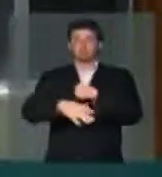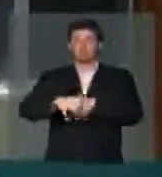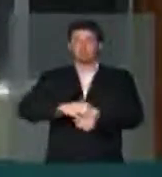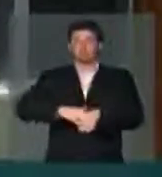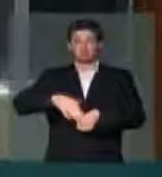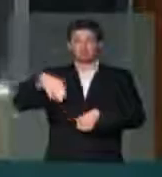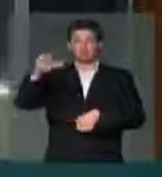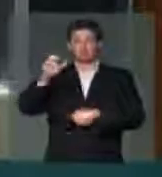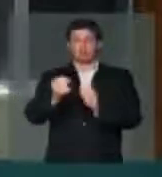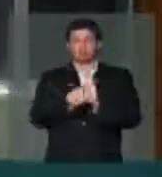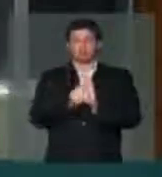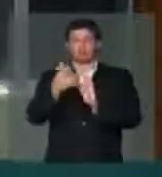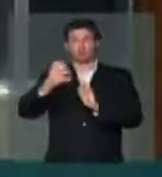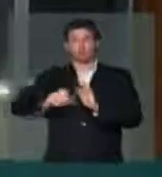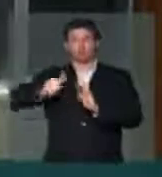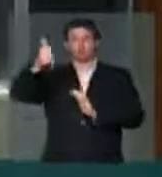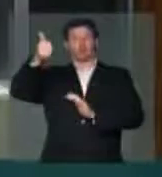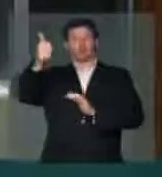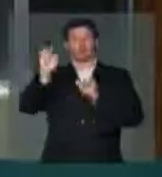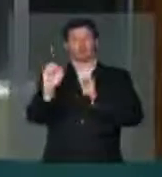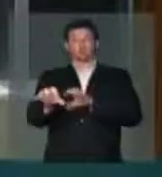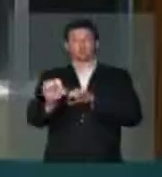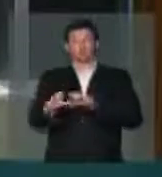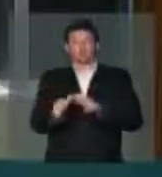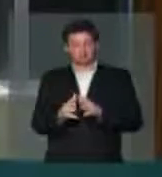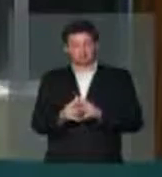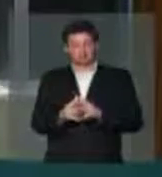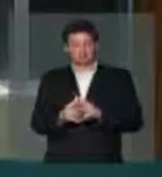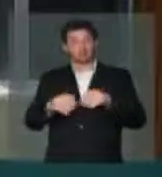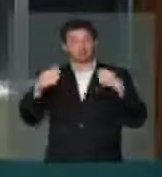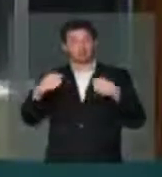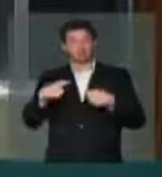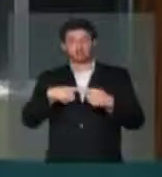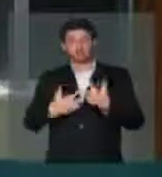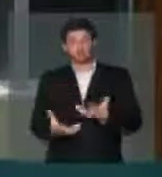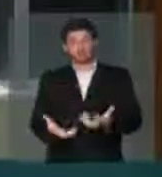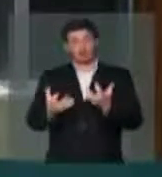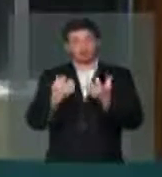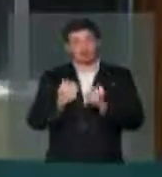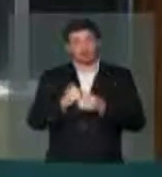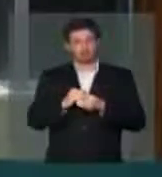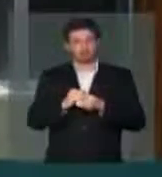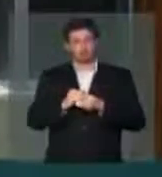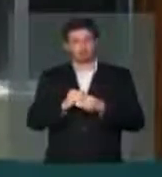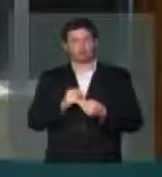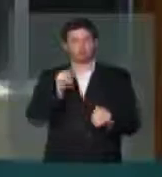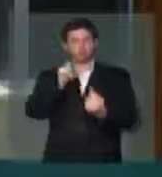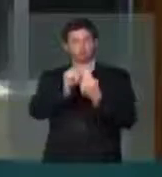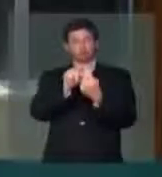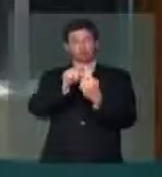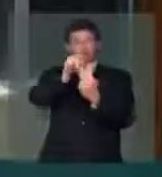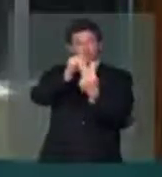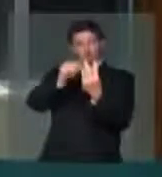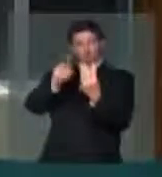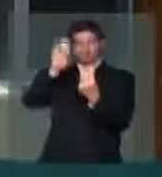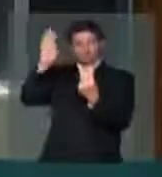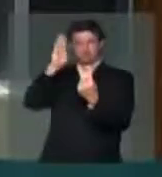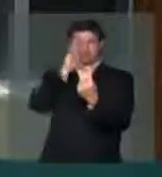maior qualidade do ensino e deve atender dois objetivos